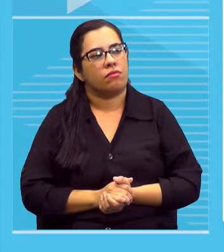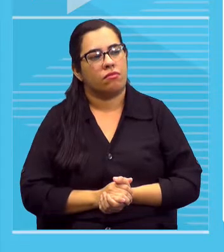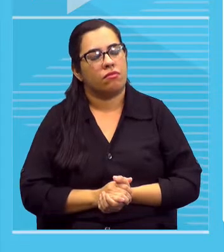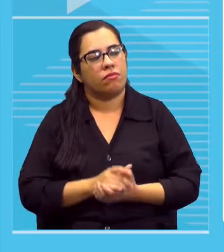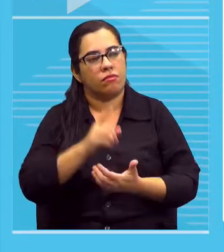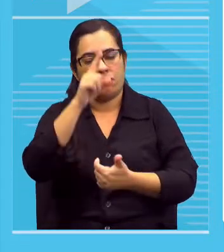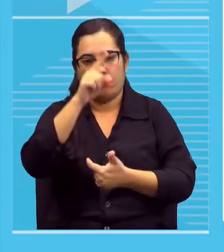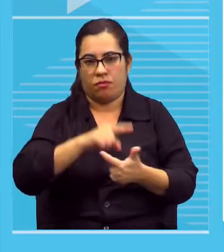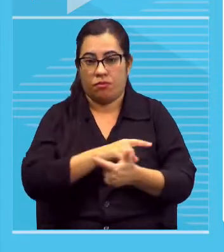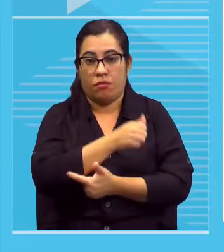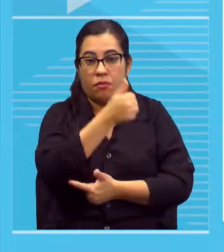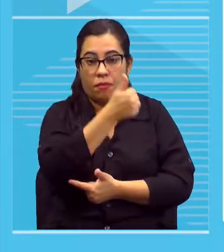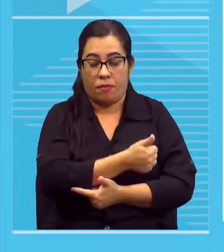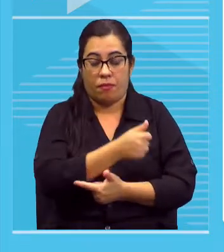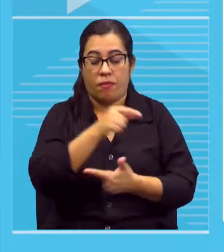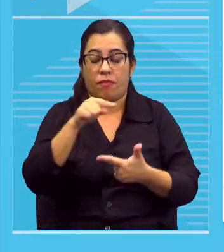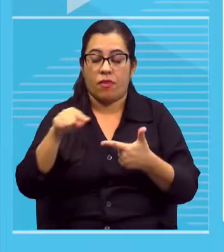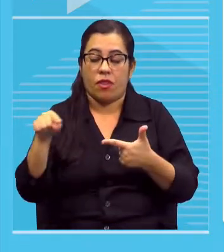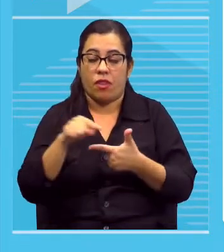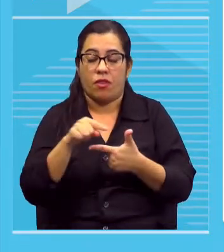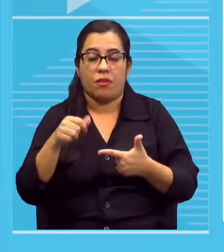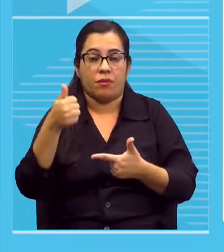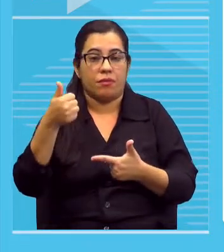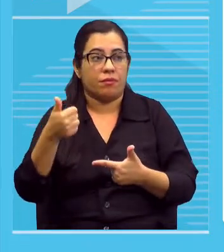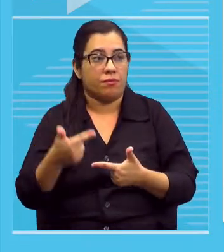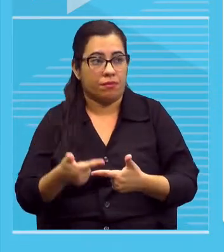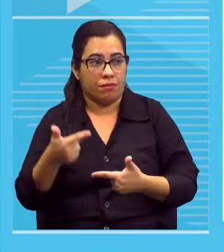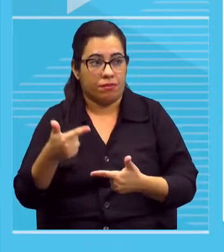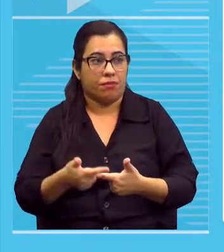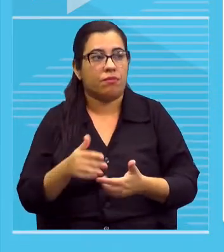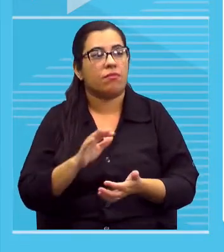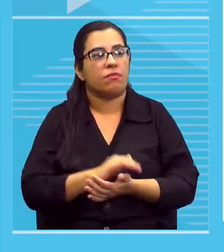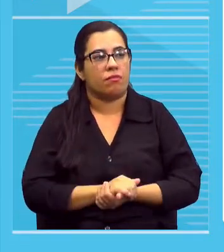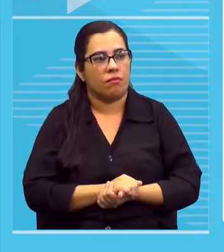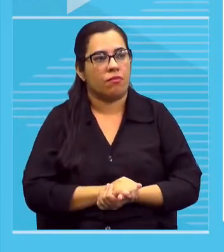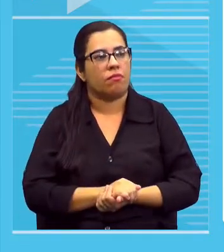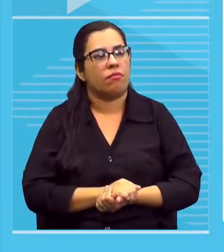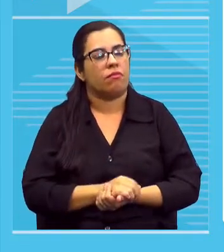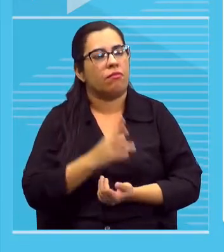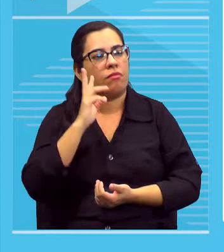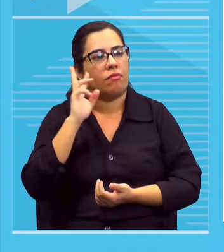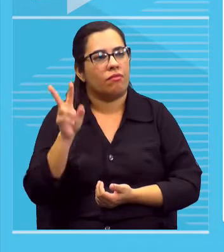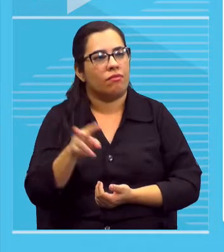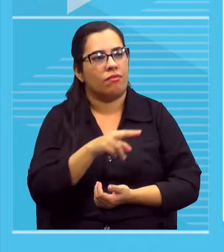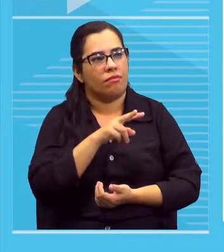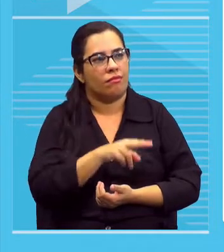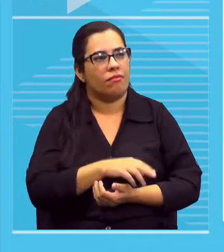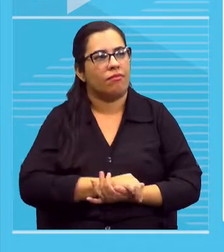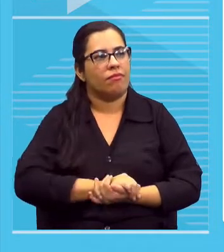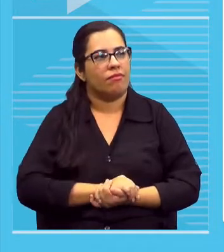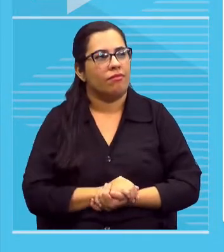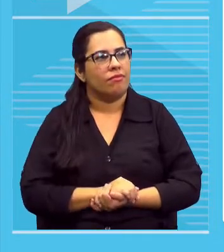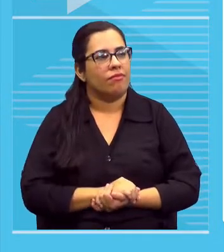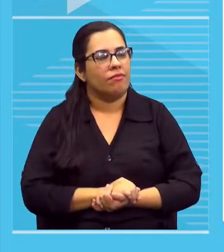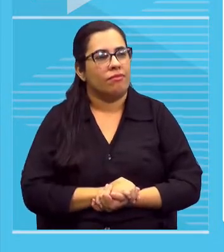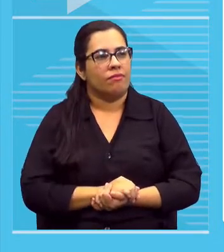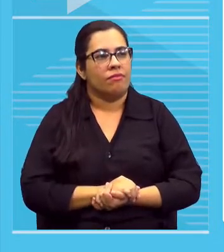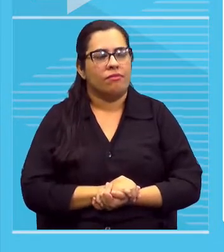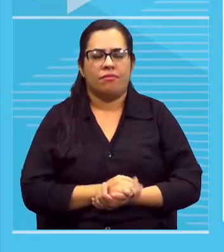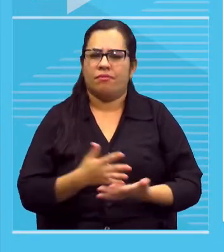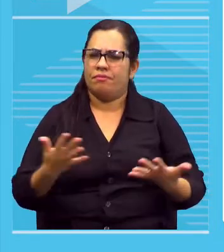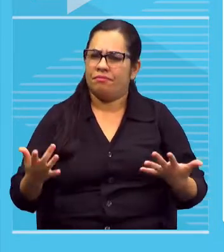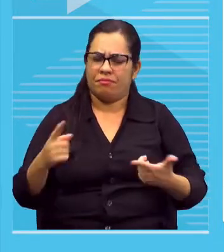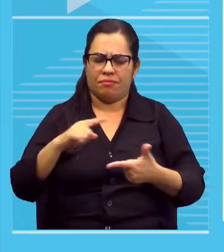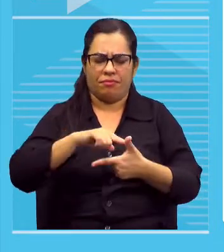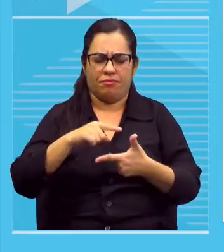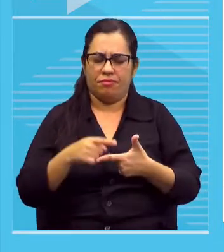aí depois vai ser cena do segundo cosseno do primeiro olha aí ó É mas o